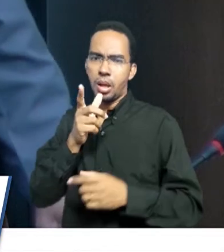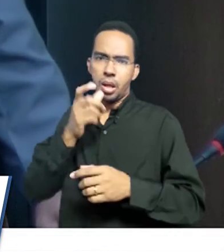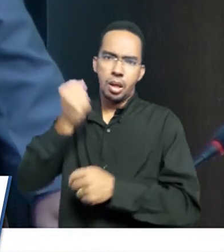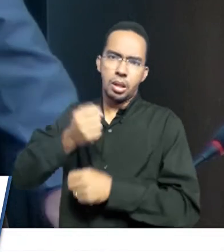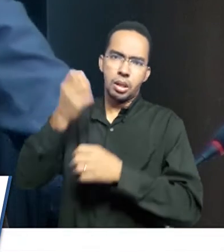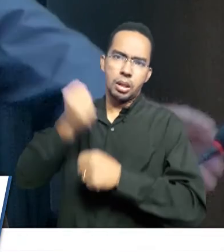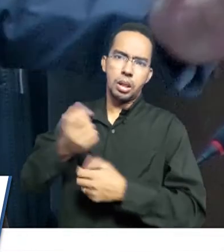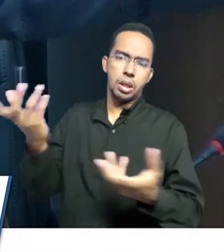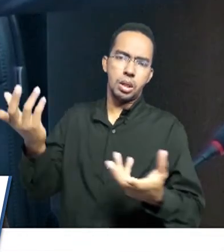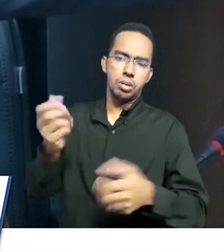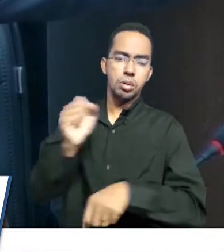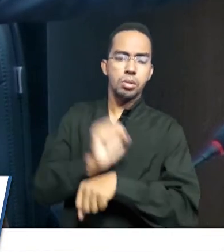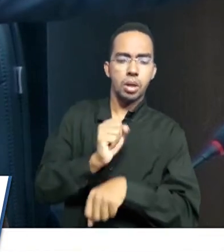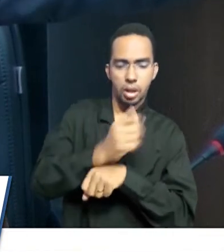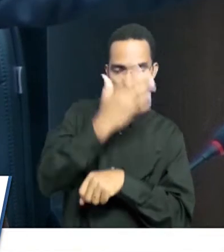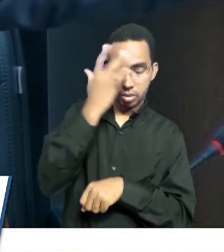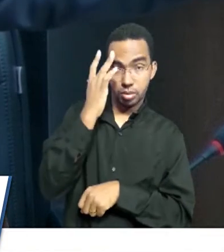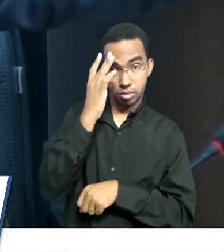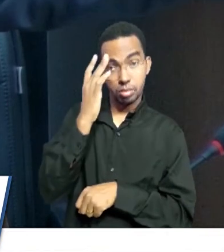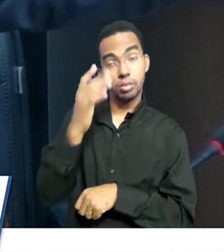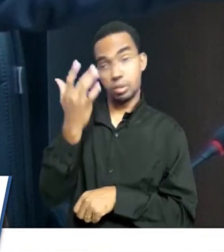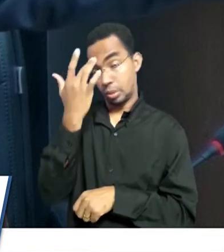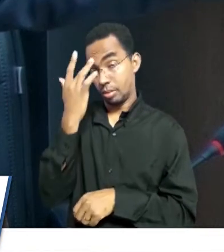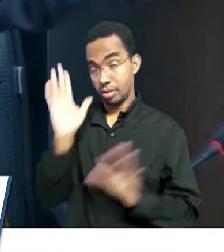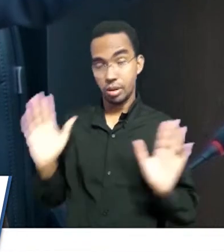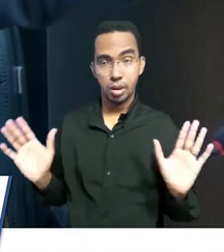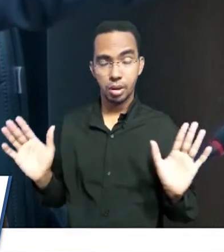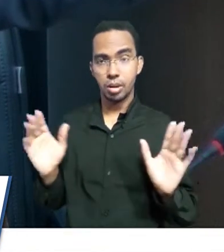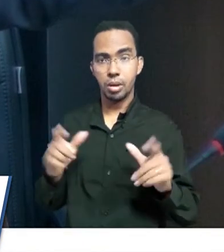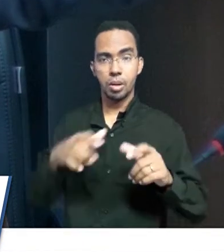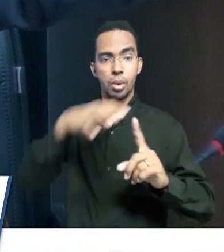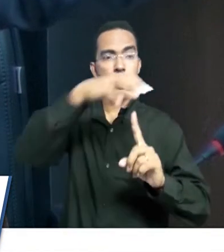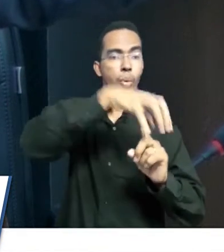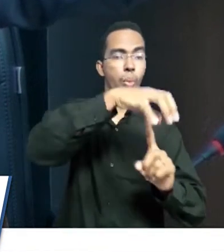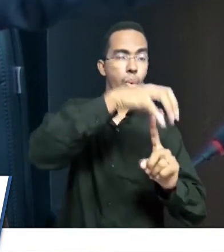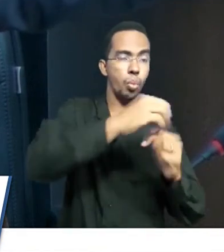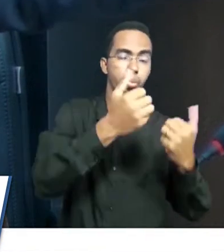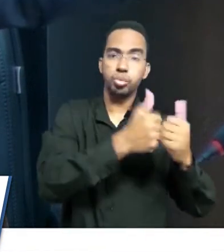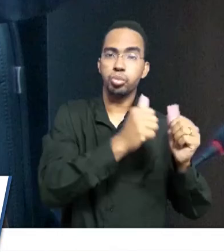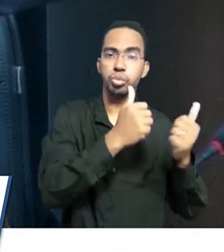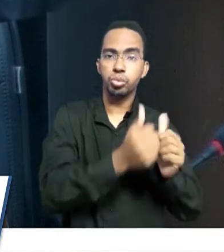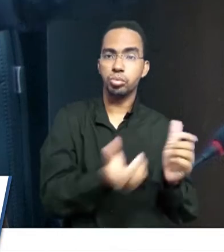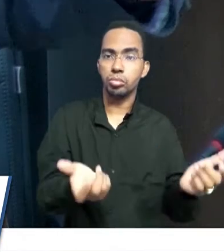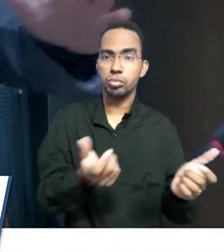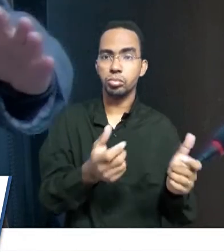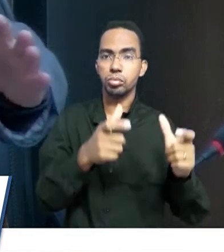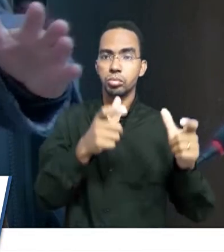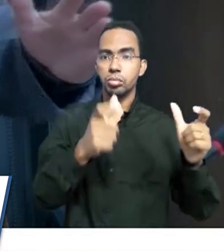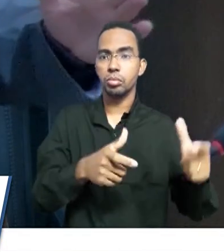que a gente não entende. Coloca um ponto de ônibus lá no Recanto dos Ipês,